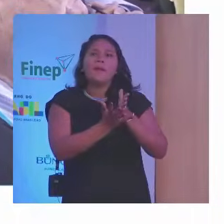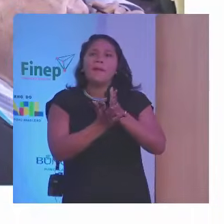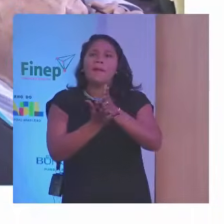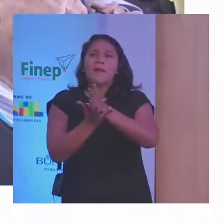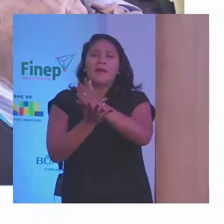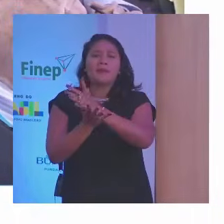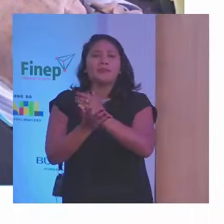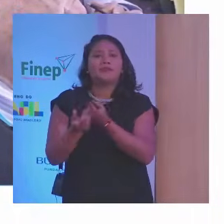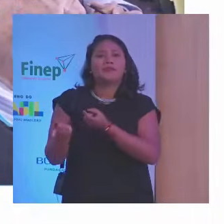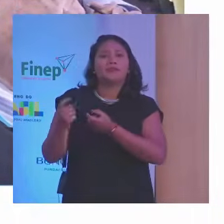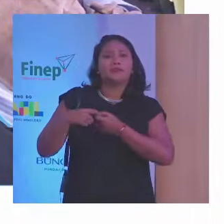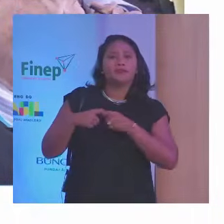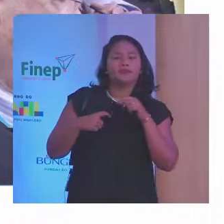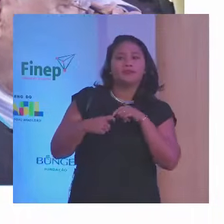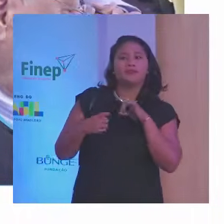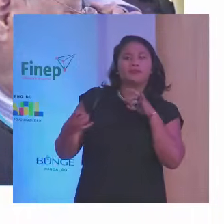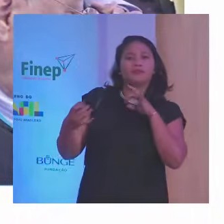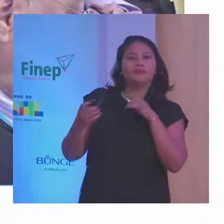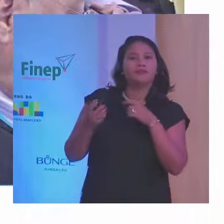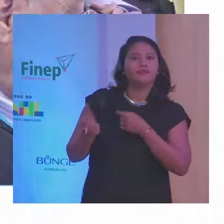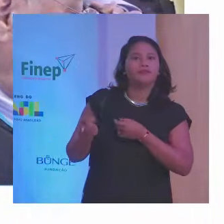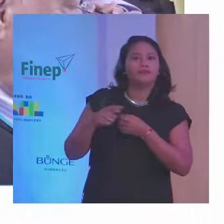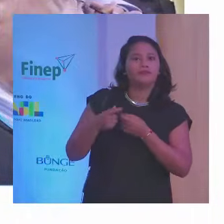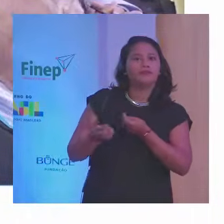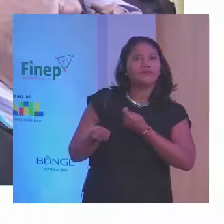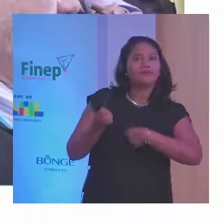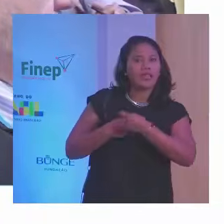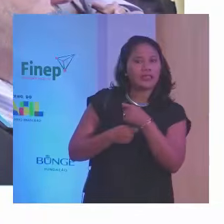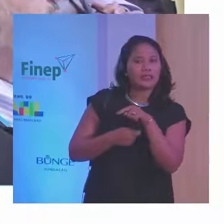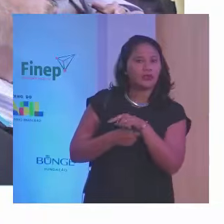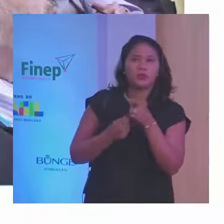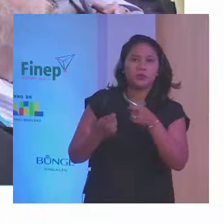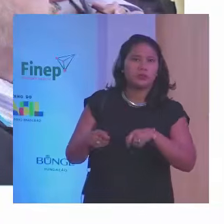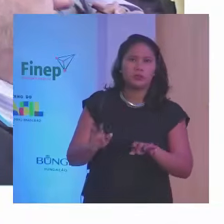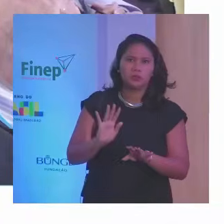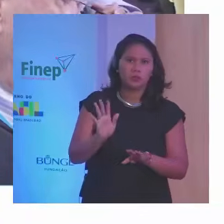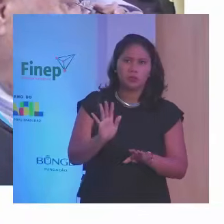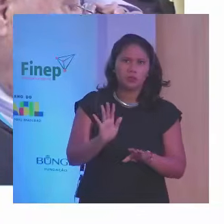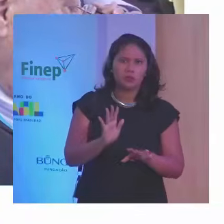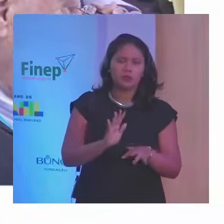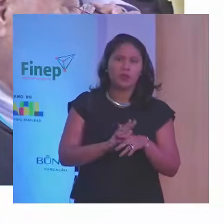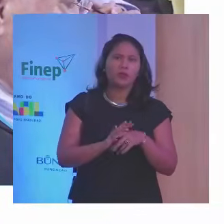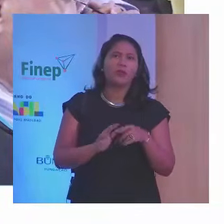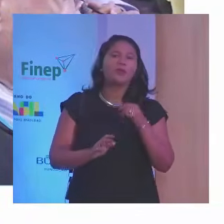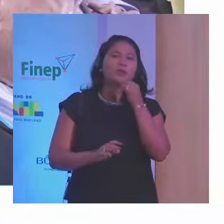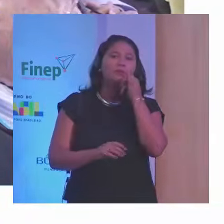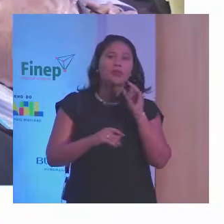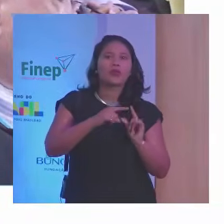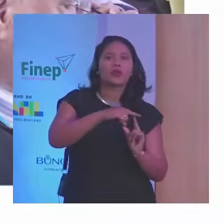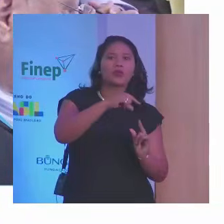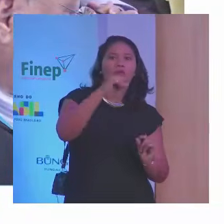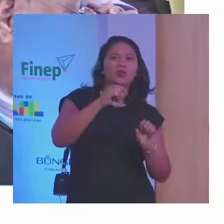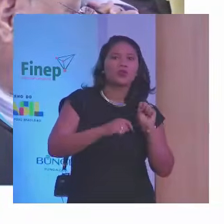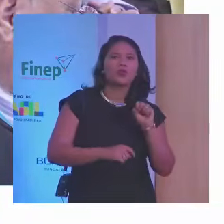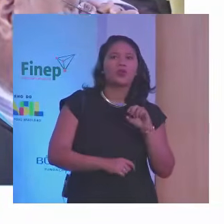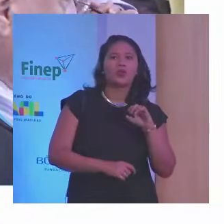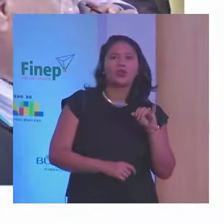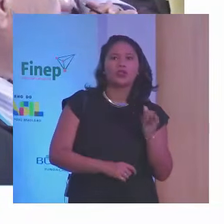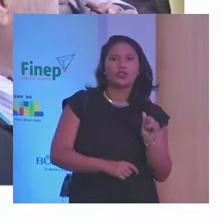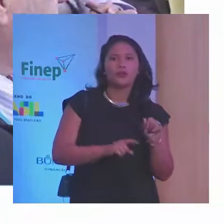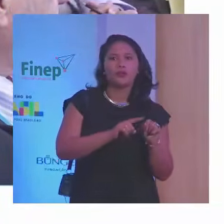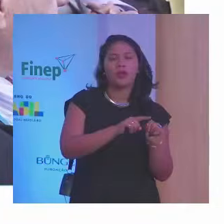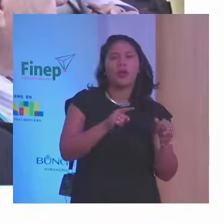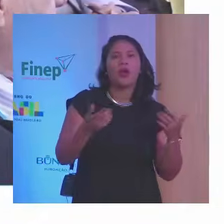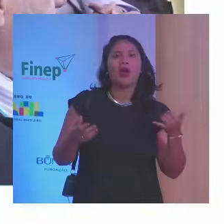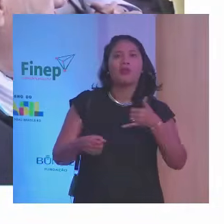um retorno que a gente não precisa realmente. Por exemplo, da soja, agora a gente está avançando até já em combustível para